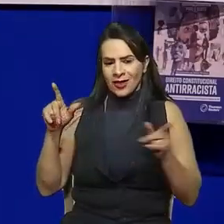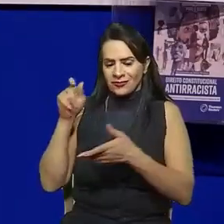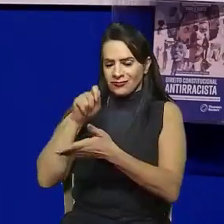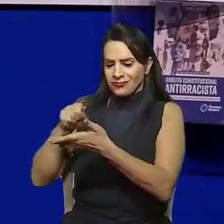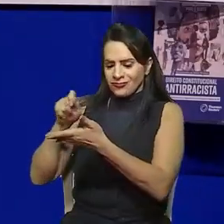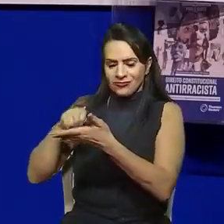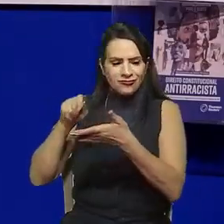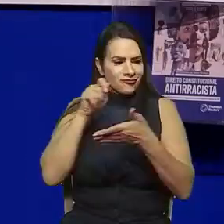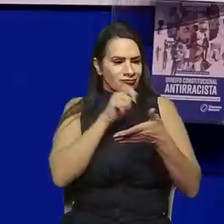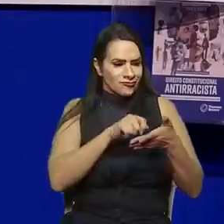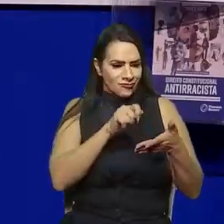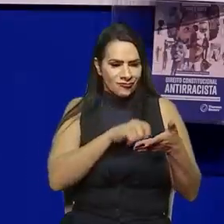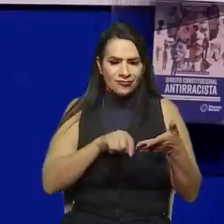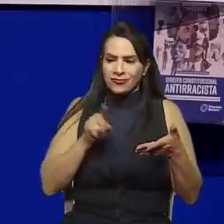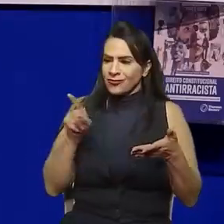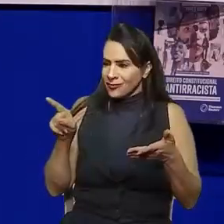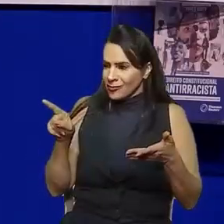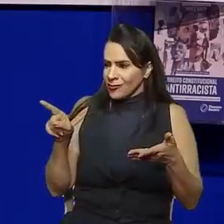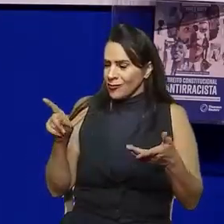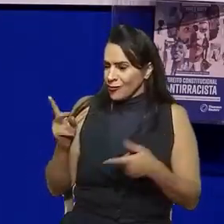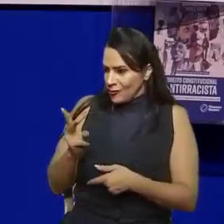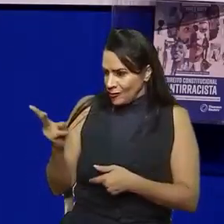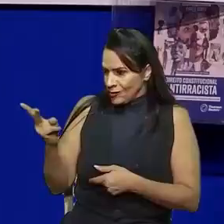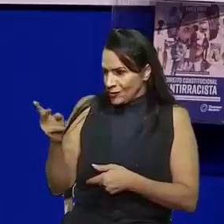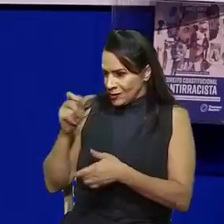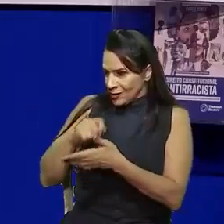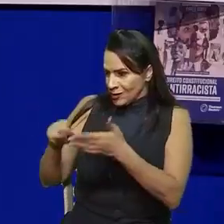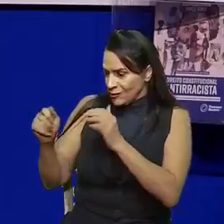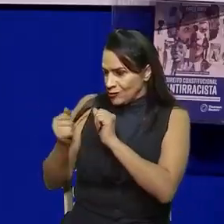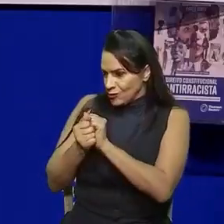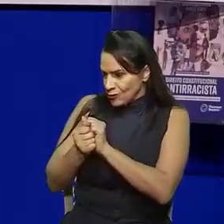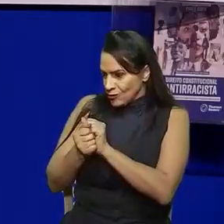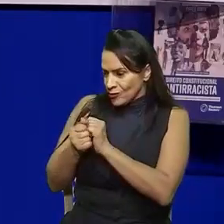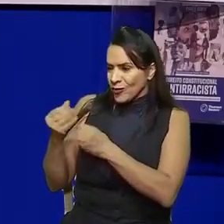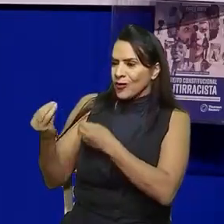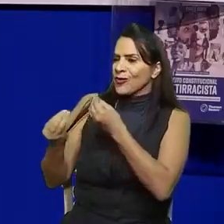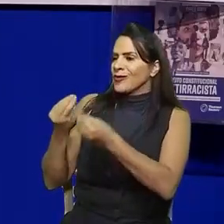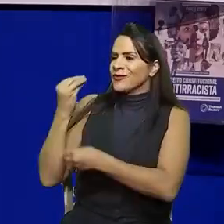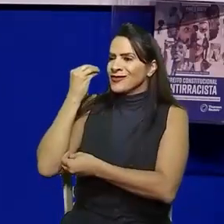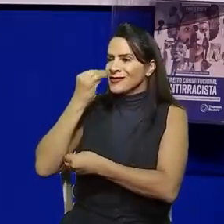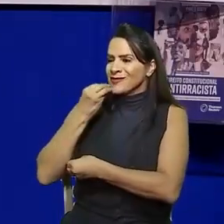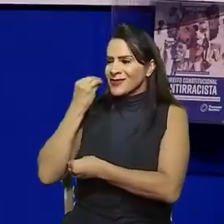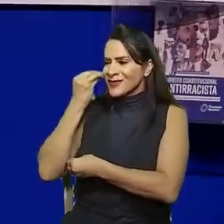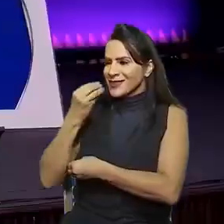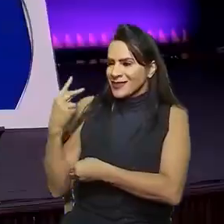Mas vocês escreveram um livro juntos, então, Paulo, como é que foi essa experiência?